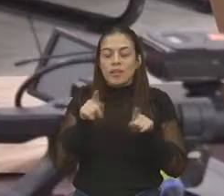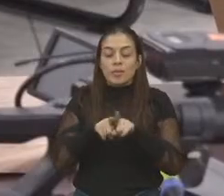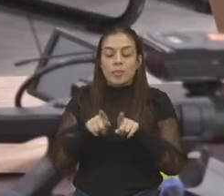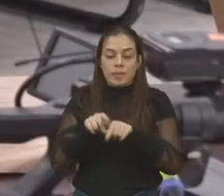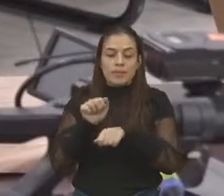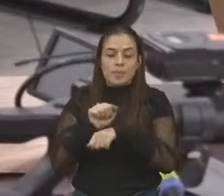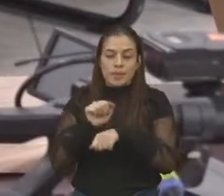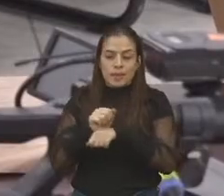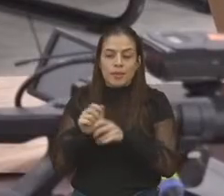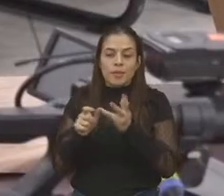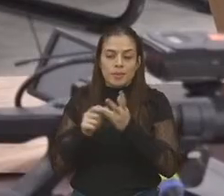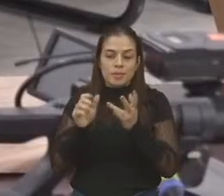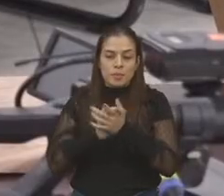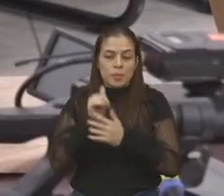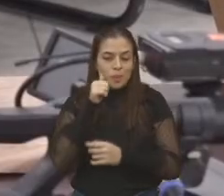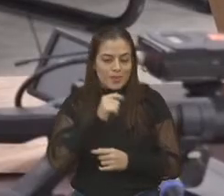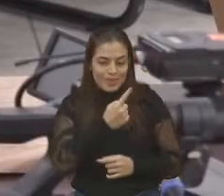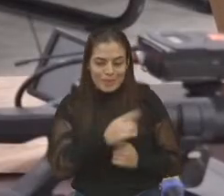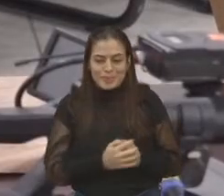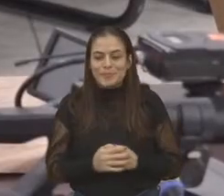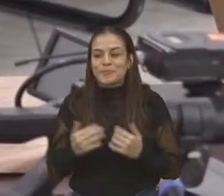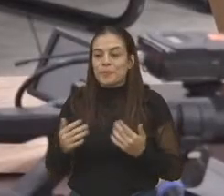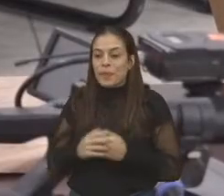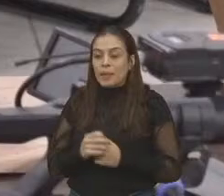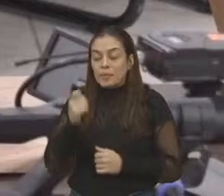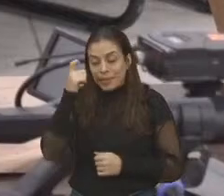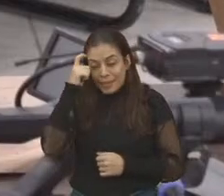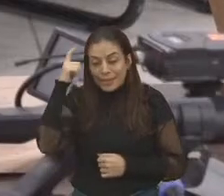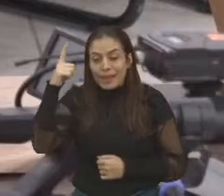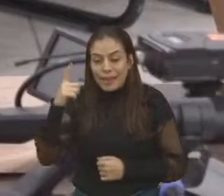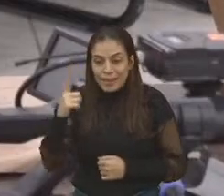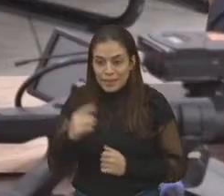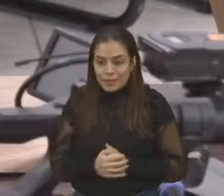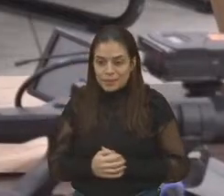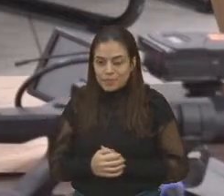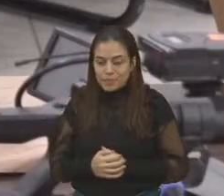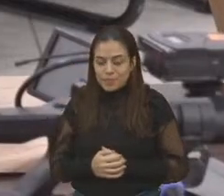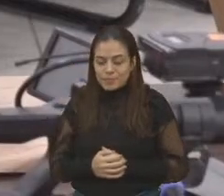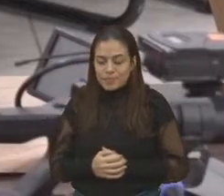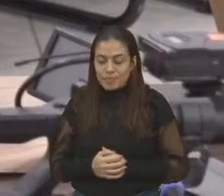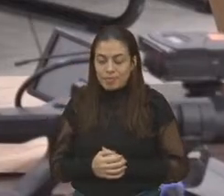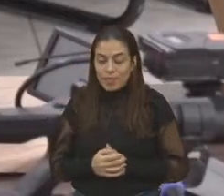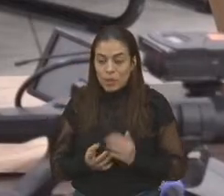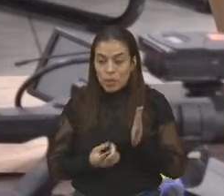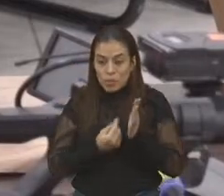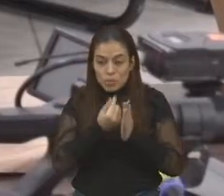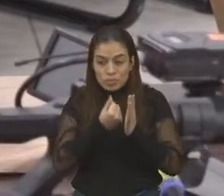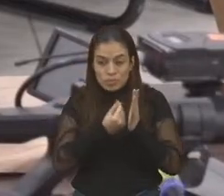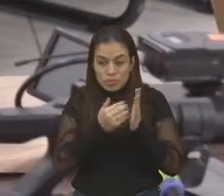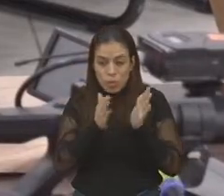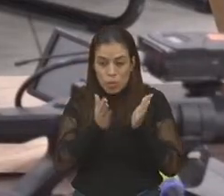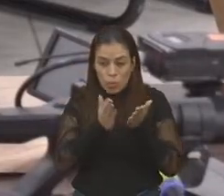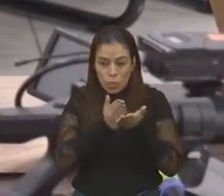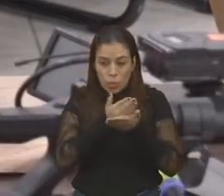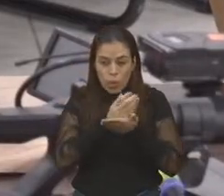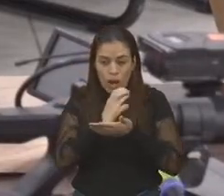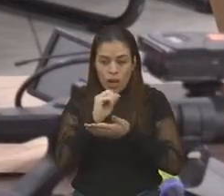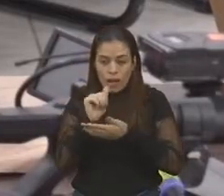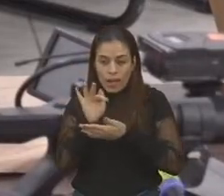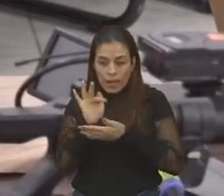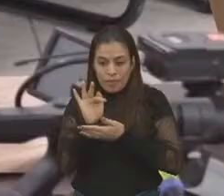lá. Mas olha só, para que a gente tenha uma ideia, Jean, esse orçamento aqui traz uma parcela do CAF